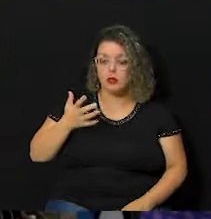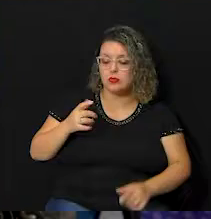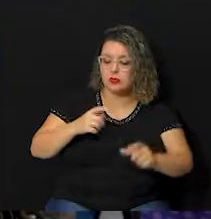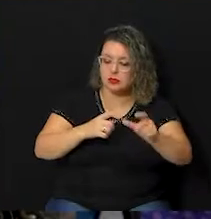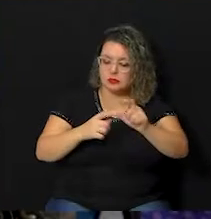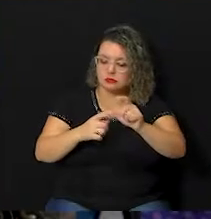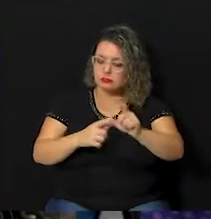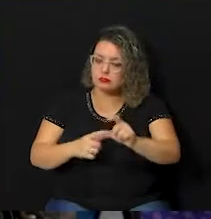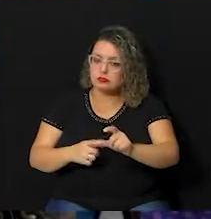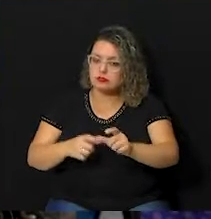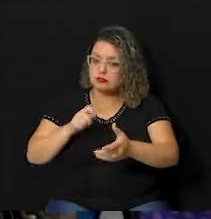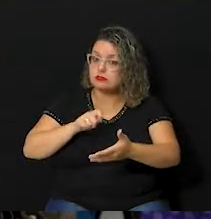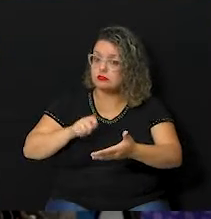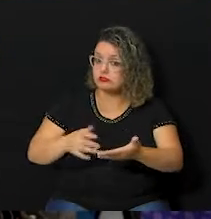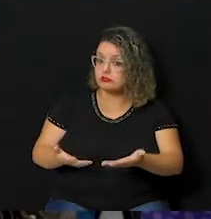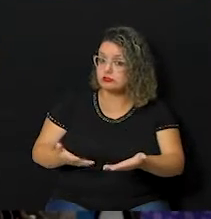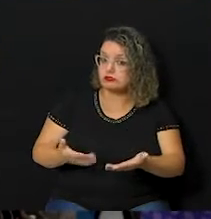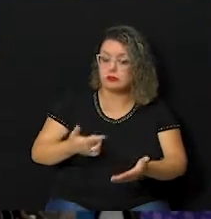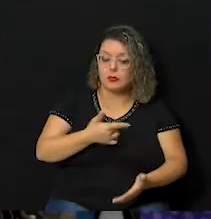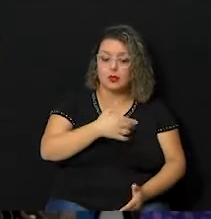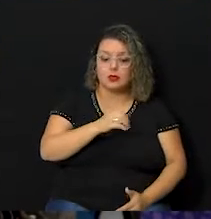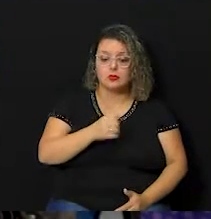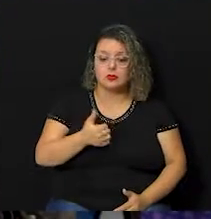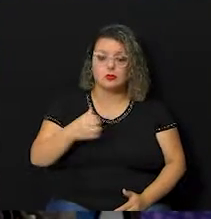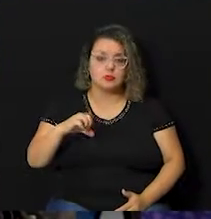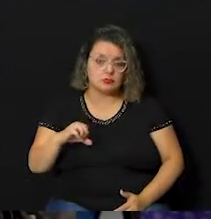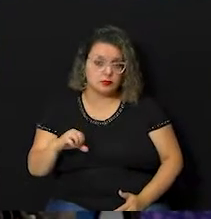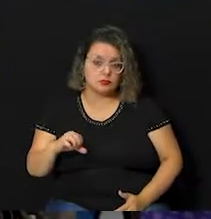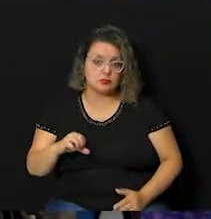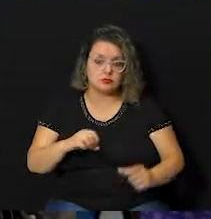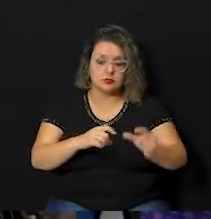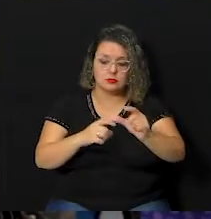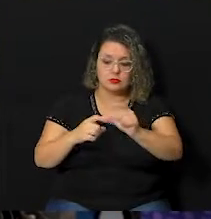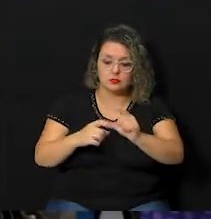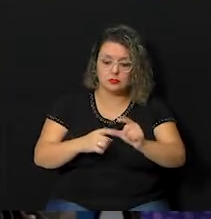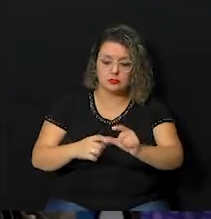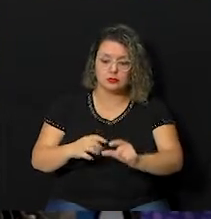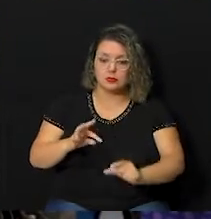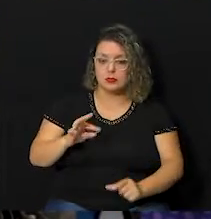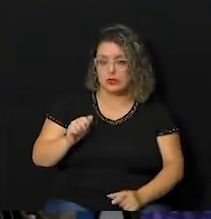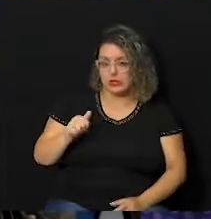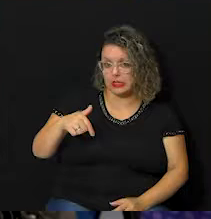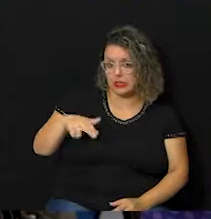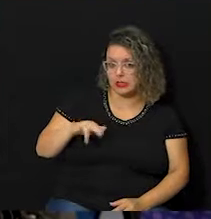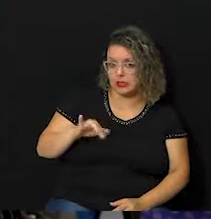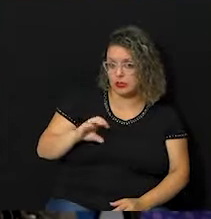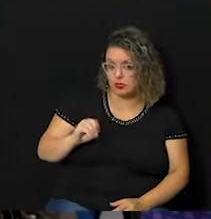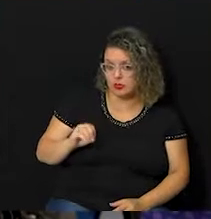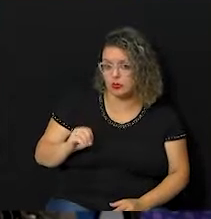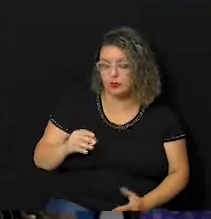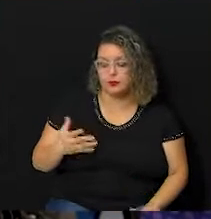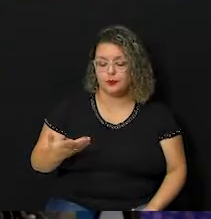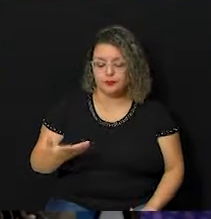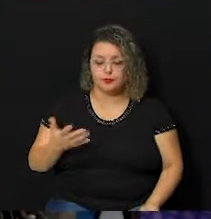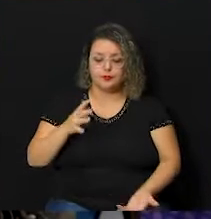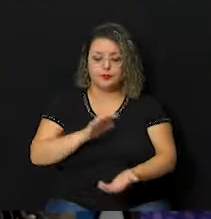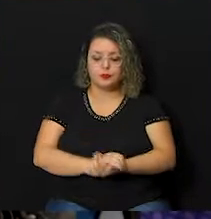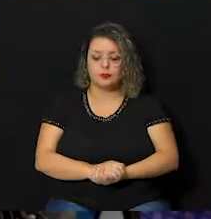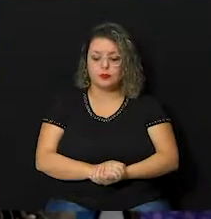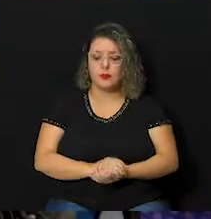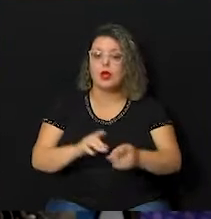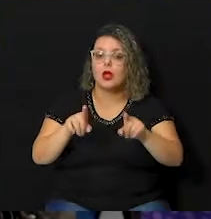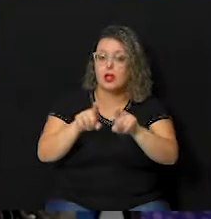em outros quadrinhos, então em 2019, por exemplo, eu lancei um quadrinho que se chama Tachyon, que eu escrevi e desenhei também. E